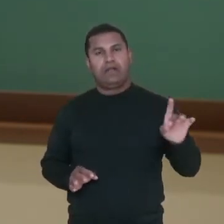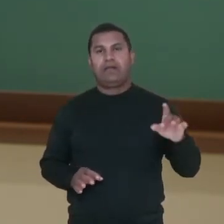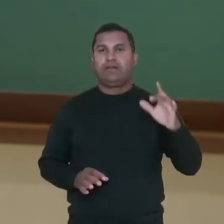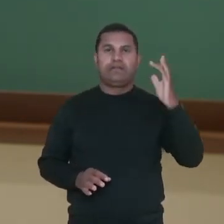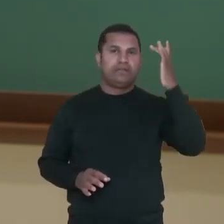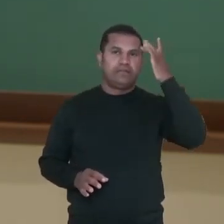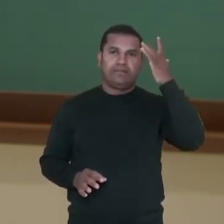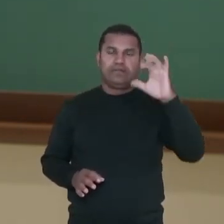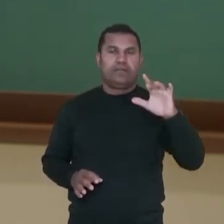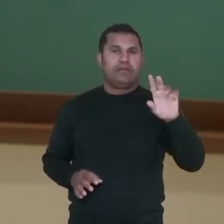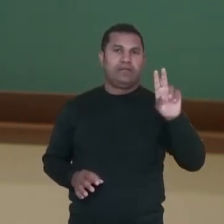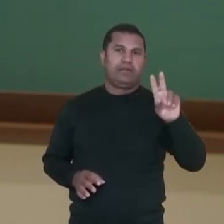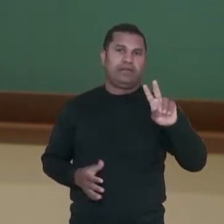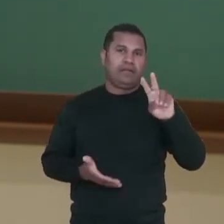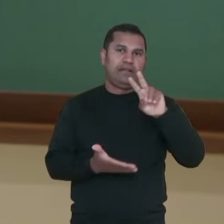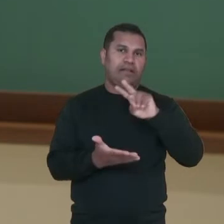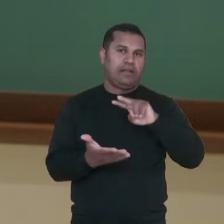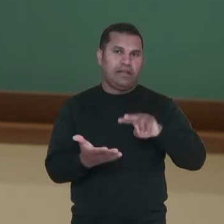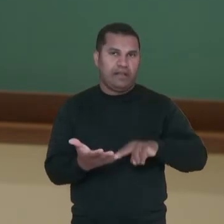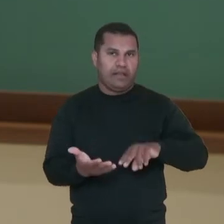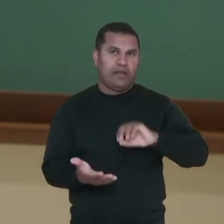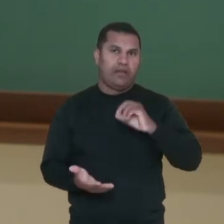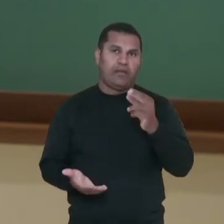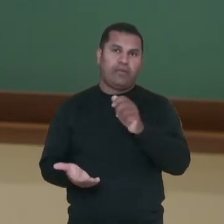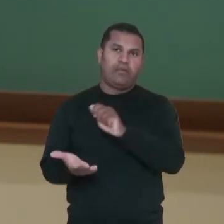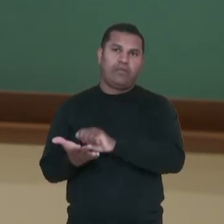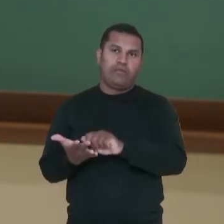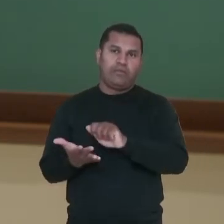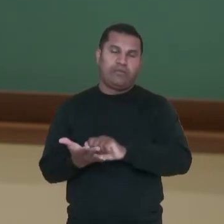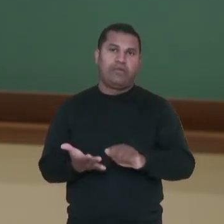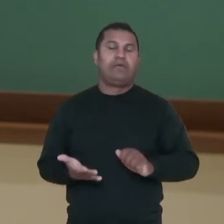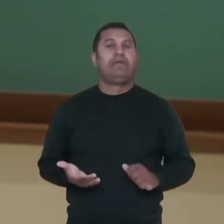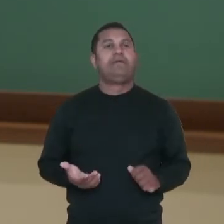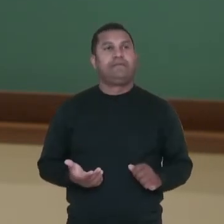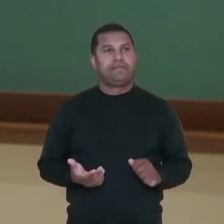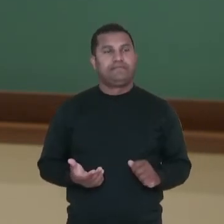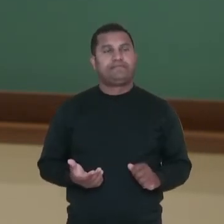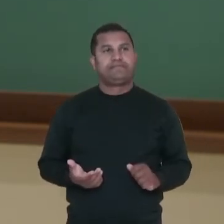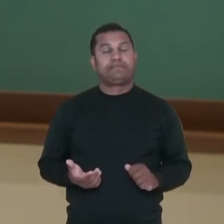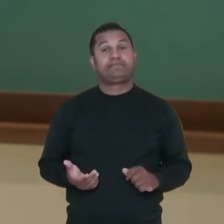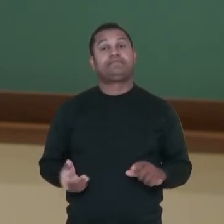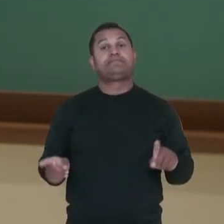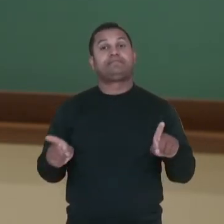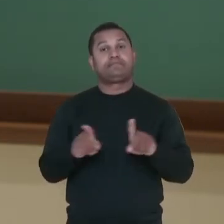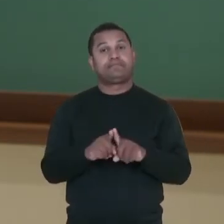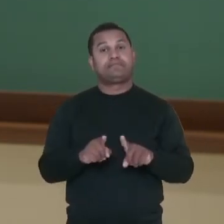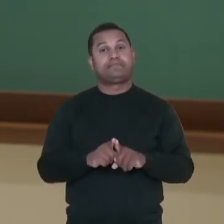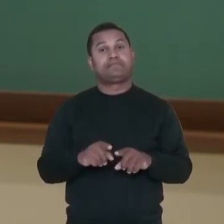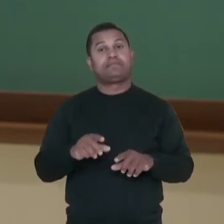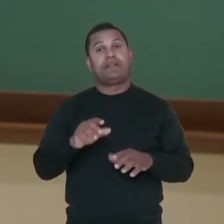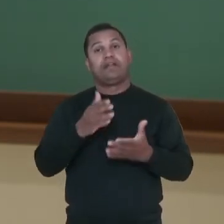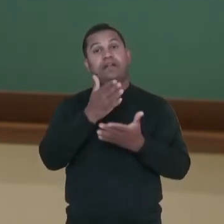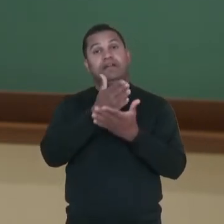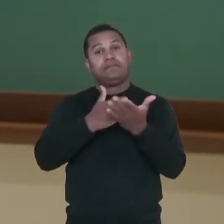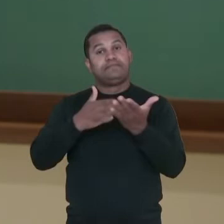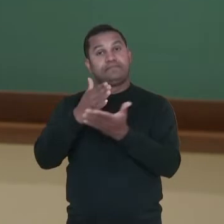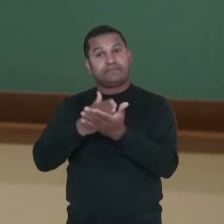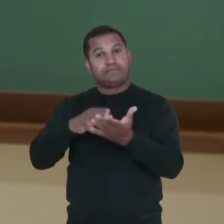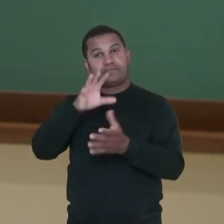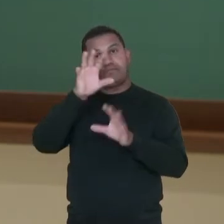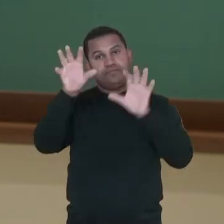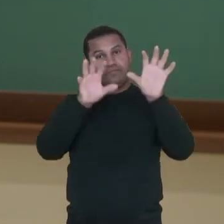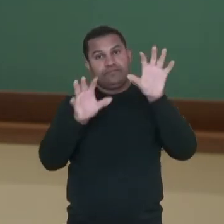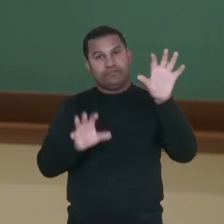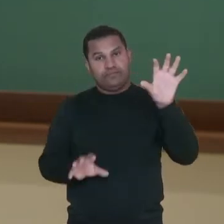até 15 anos ou mais, ok? E aí, mostrando por região do nosso país, o Nordeste com os